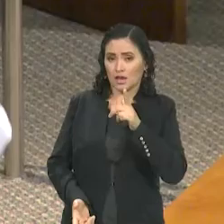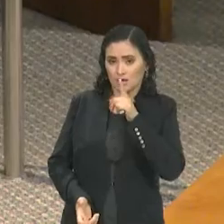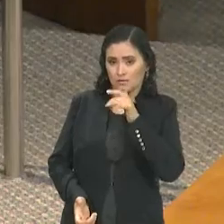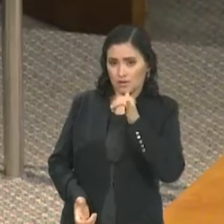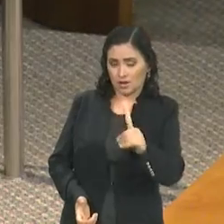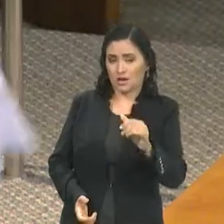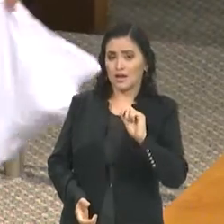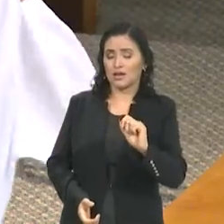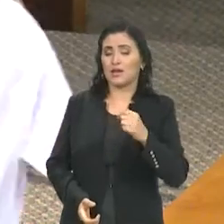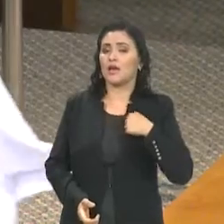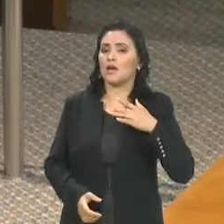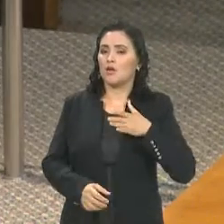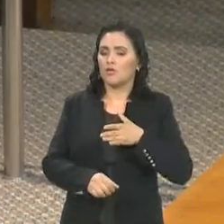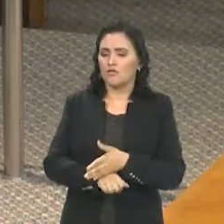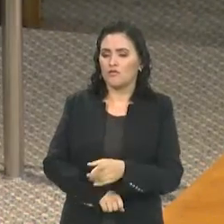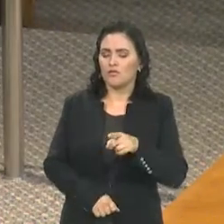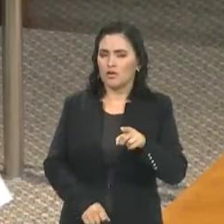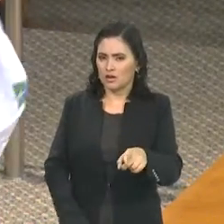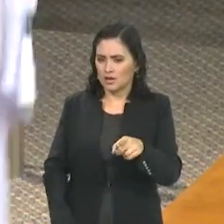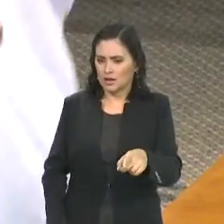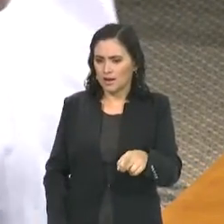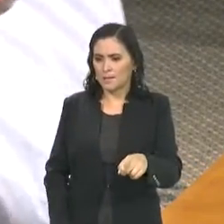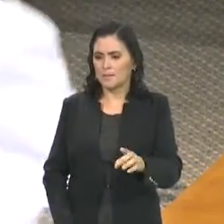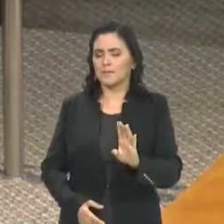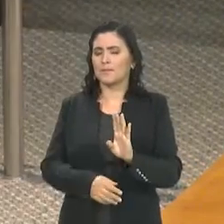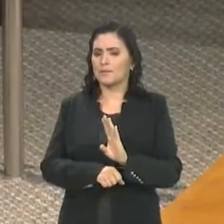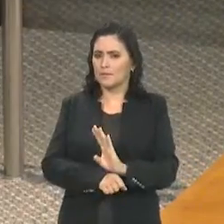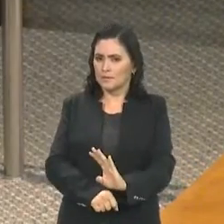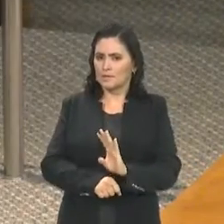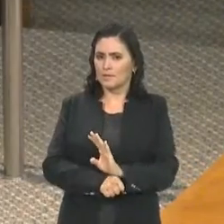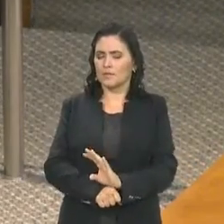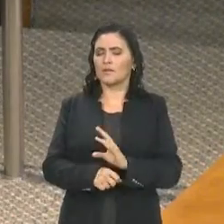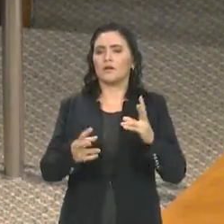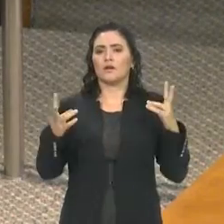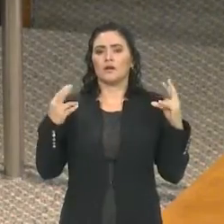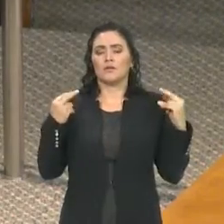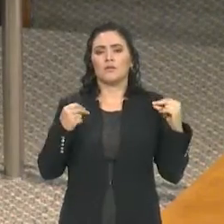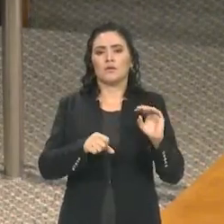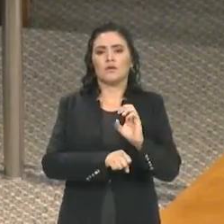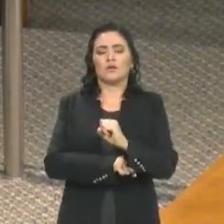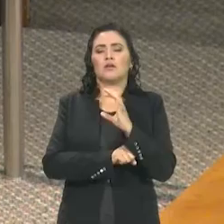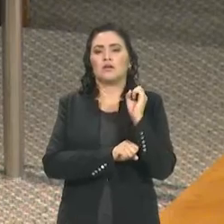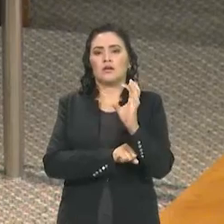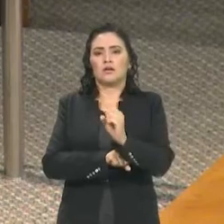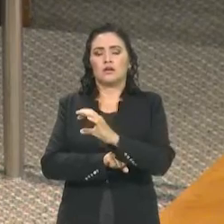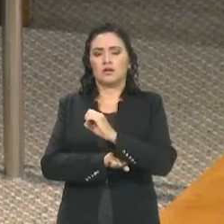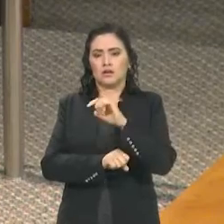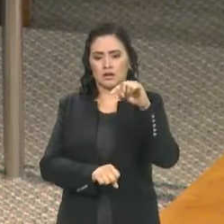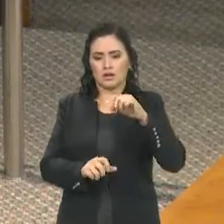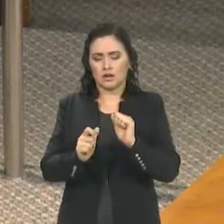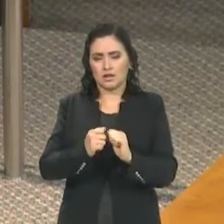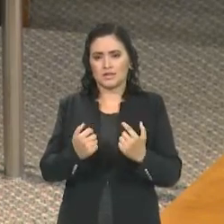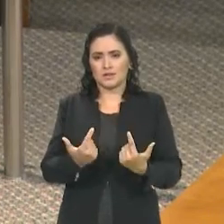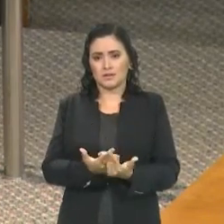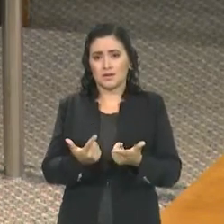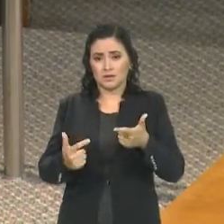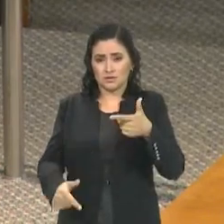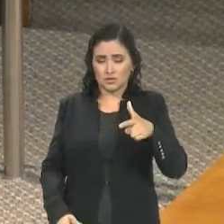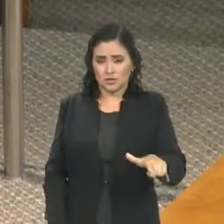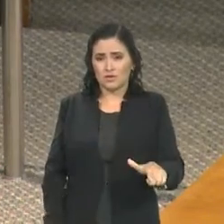pessoalmente, dando apoio aos condutores de ambulância, e aqui na Assembleia eu faço mais uma vez esse